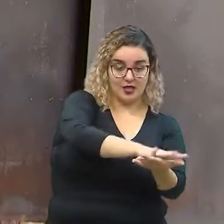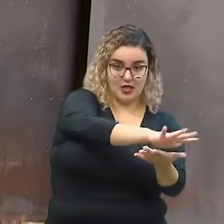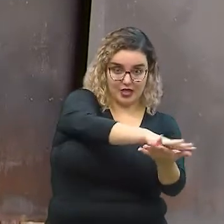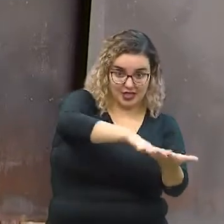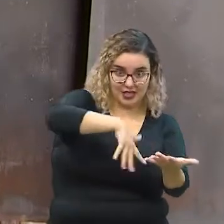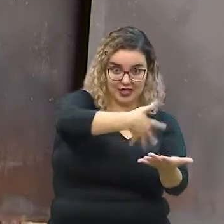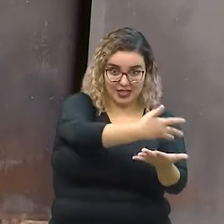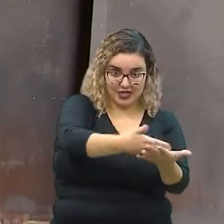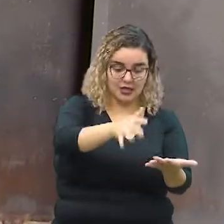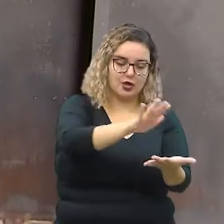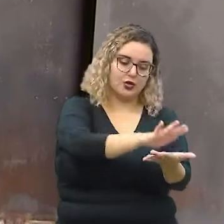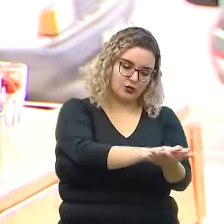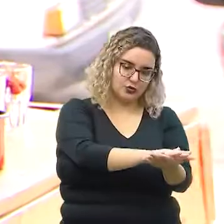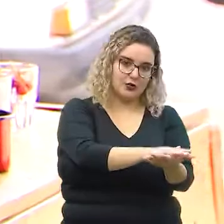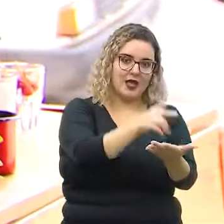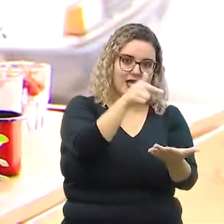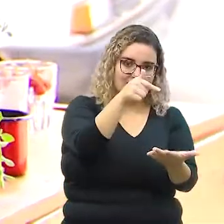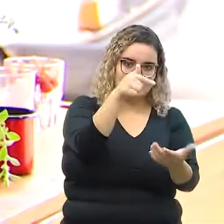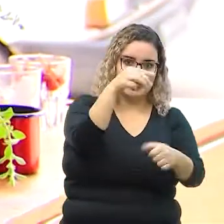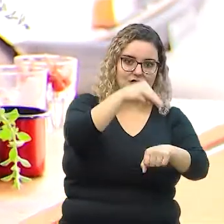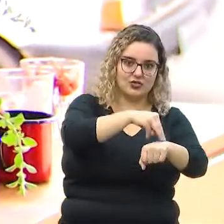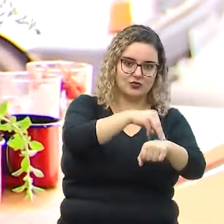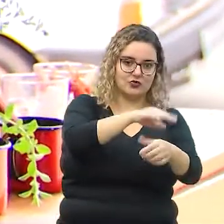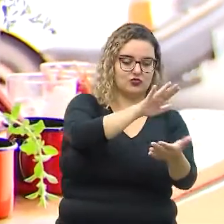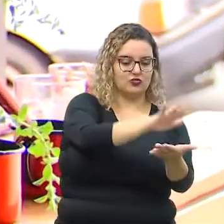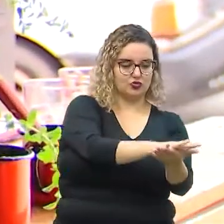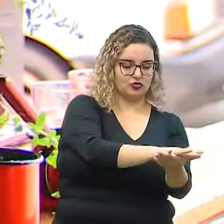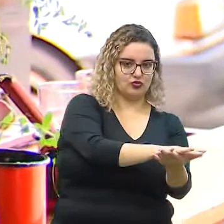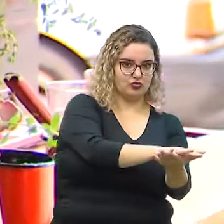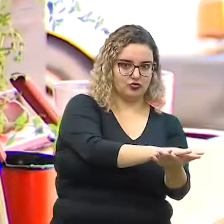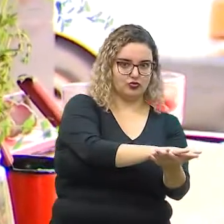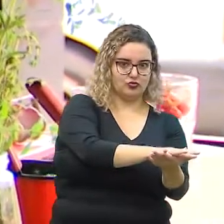assando por 7 minutos de cada lado.